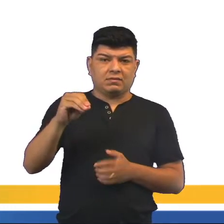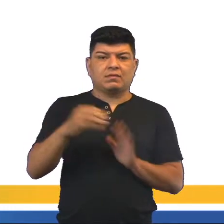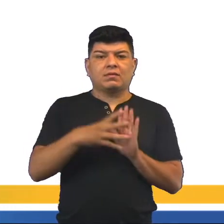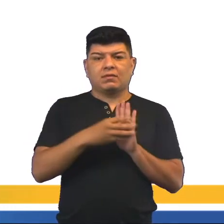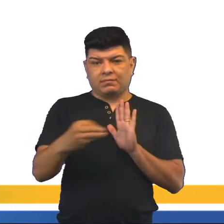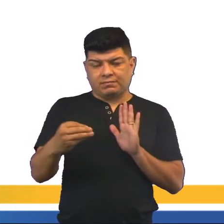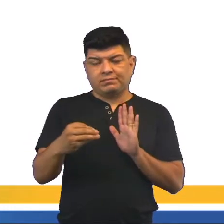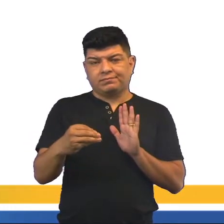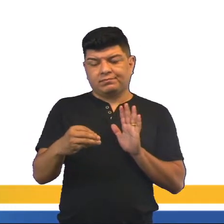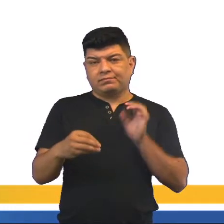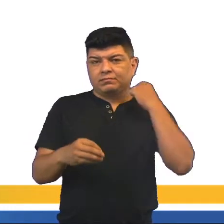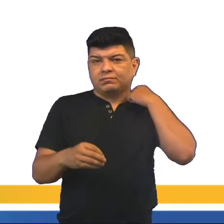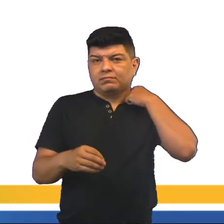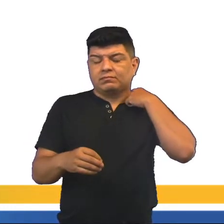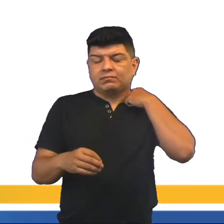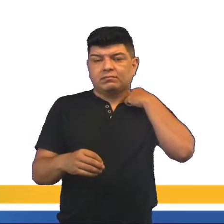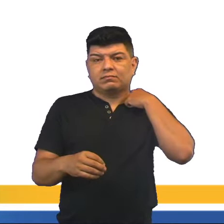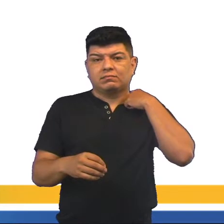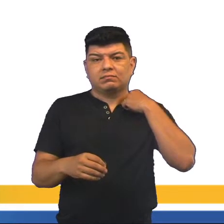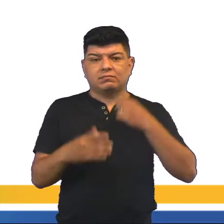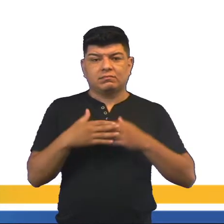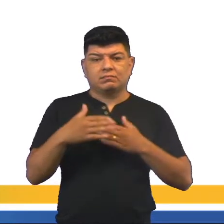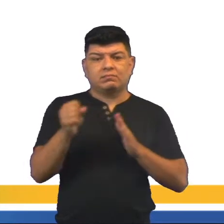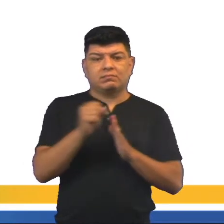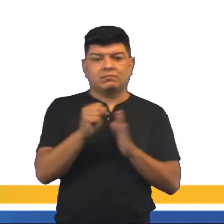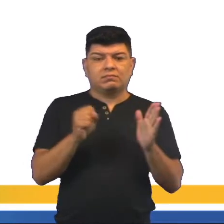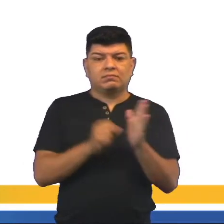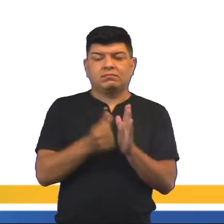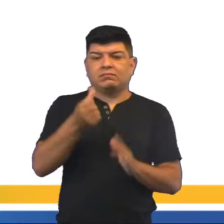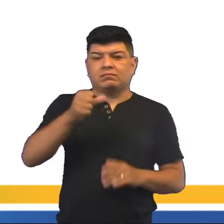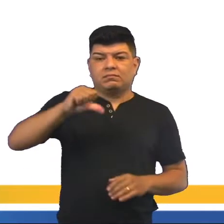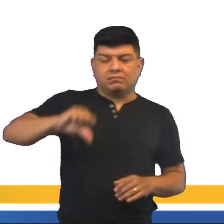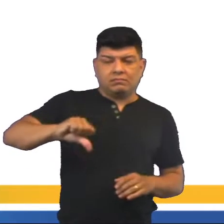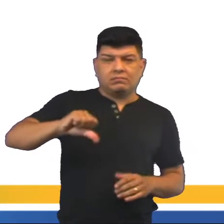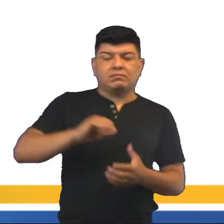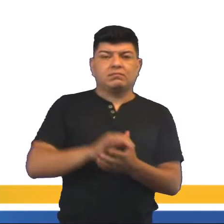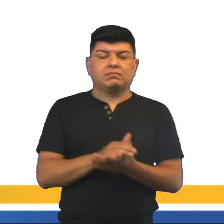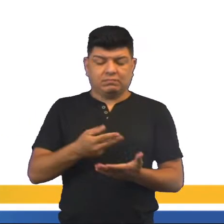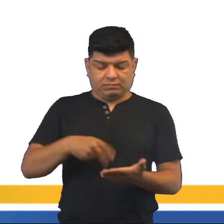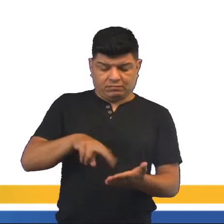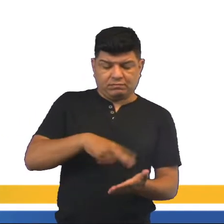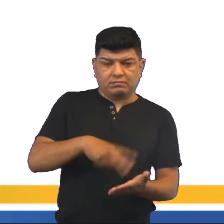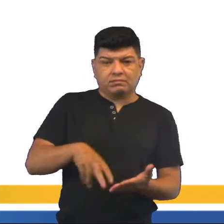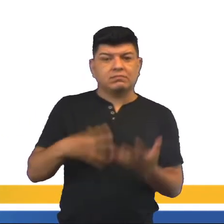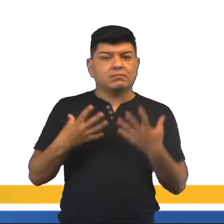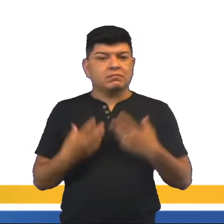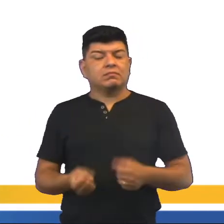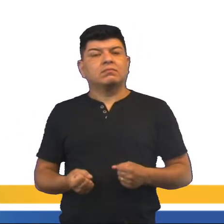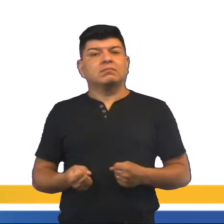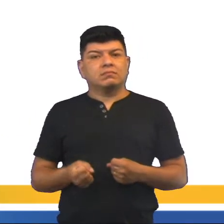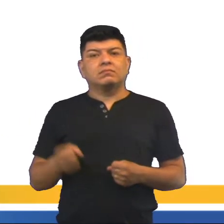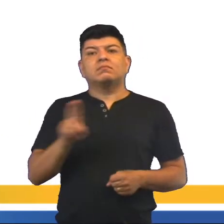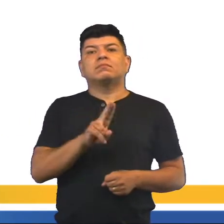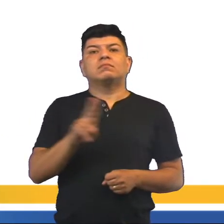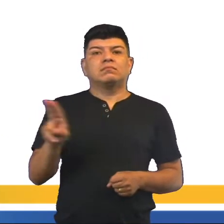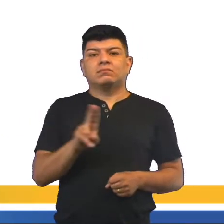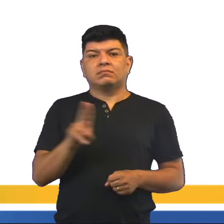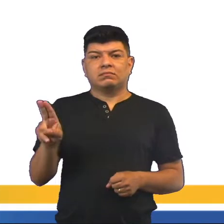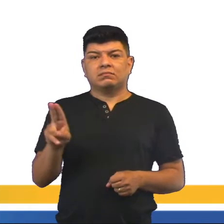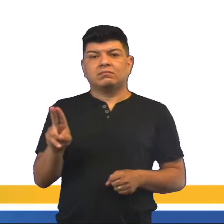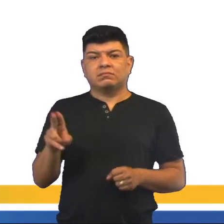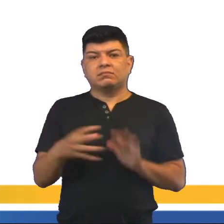só, a partir somente do século XIX que a dança ela recebe aí um nome, né,